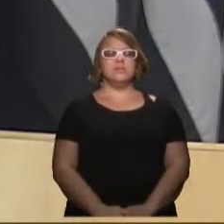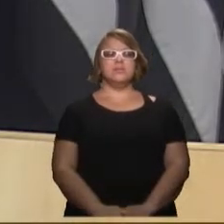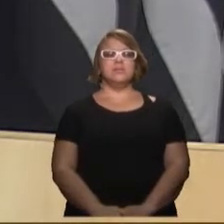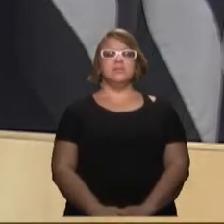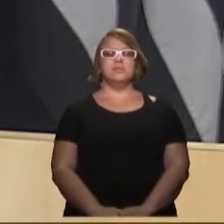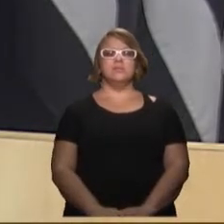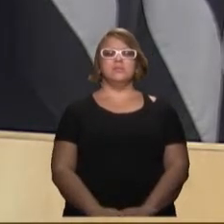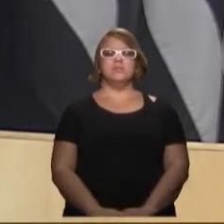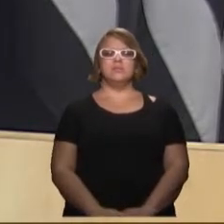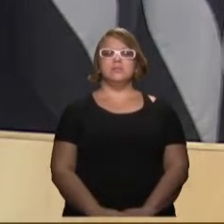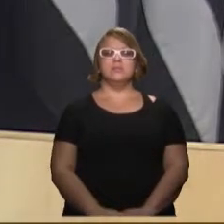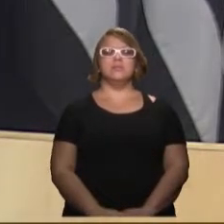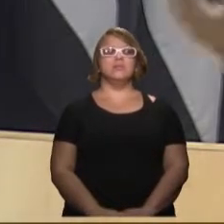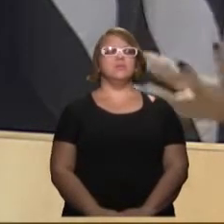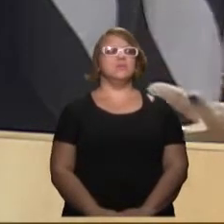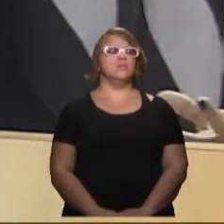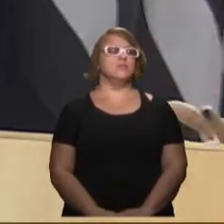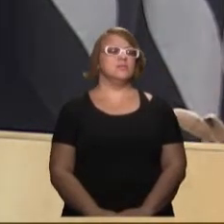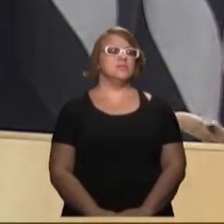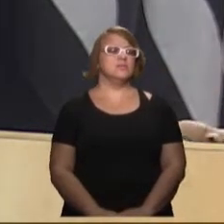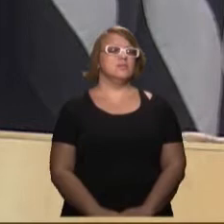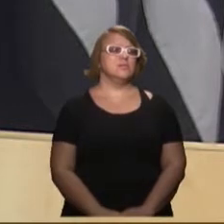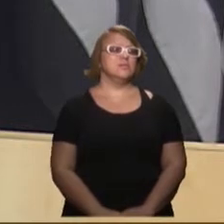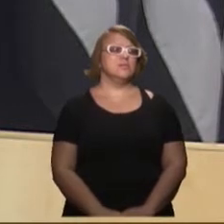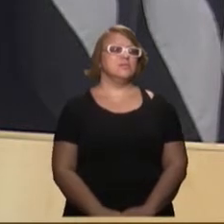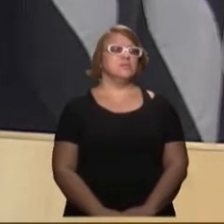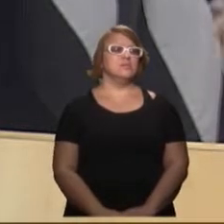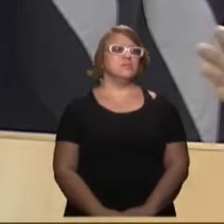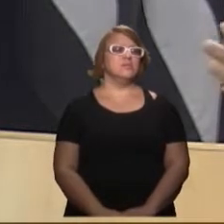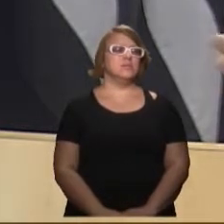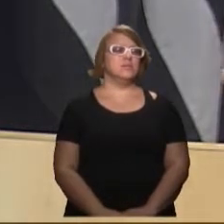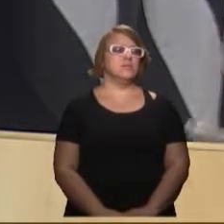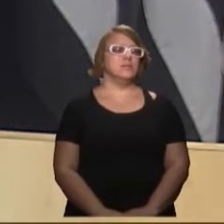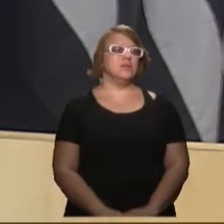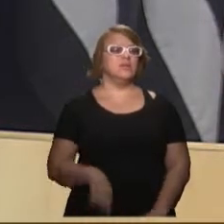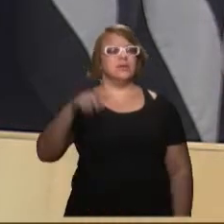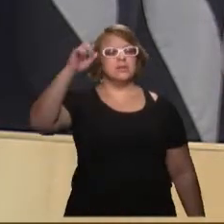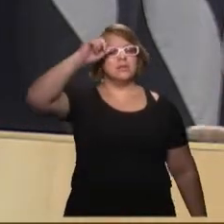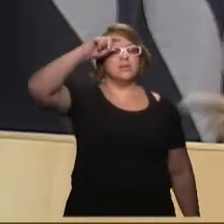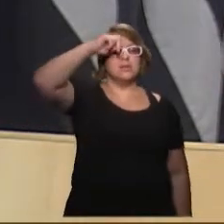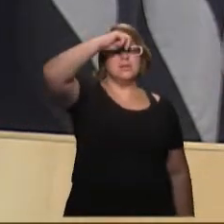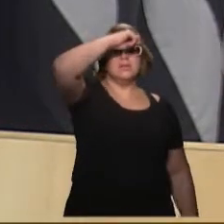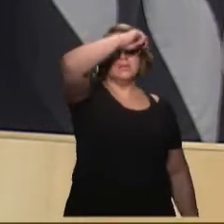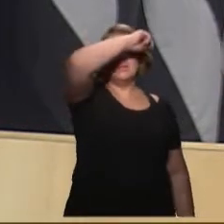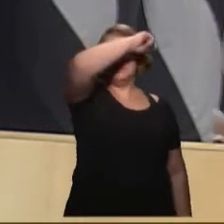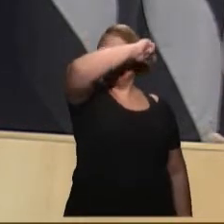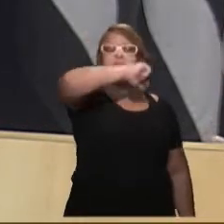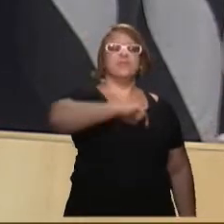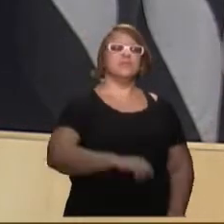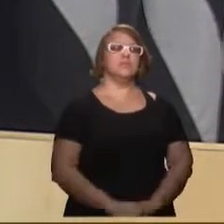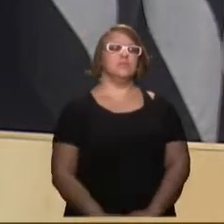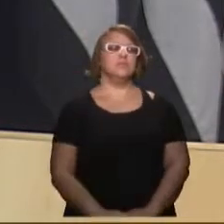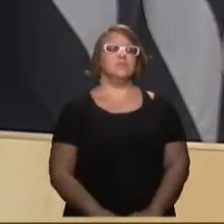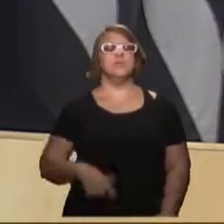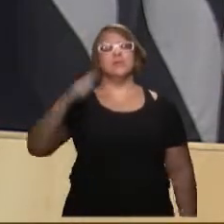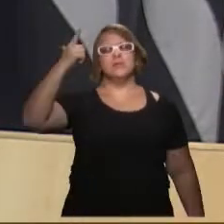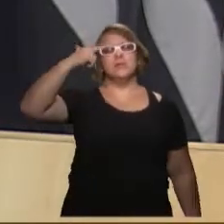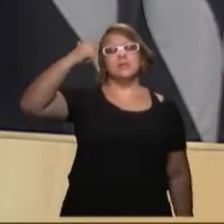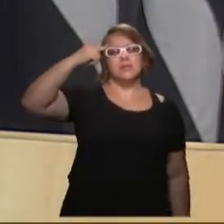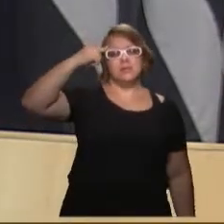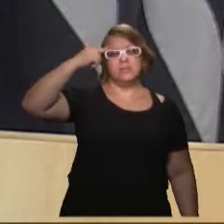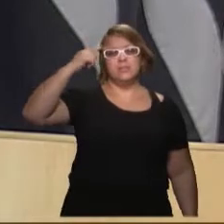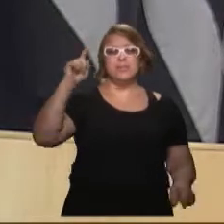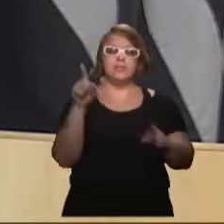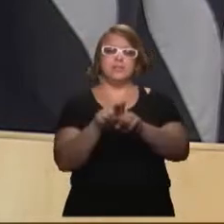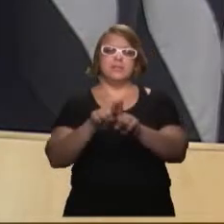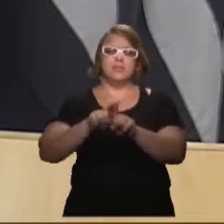valor é todo o valor que ela poderia ter, de uma certa forma. Por outro lado, eu também penso, né,